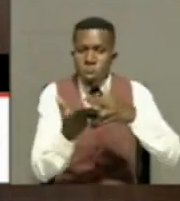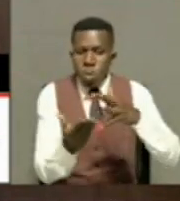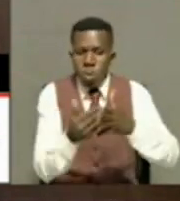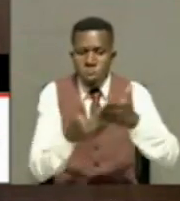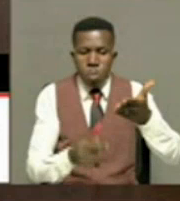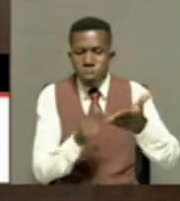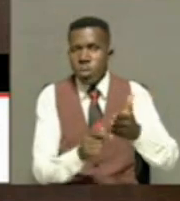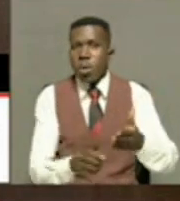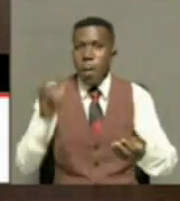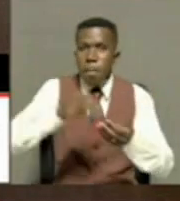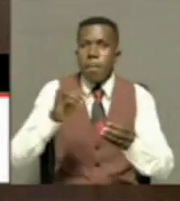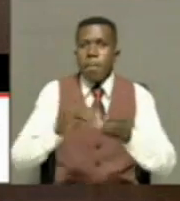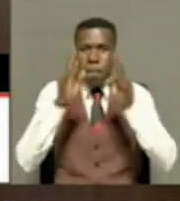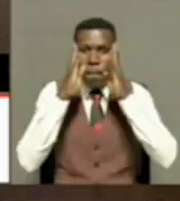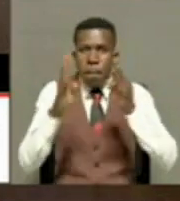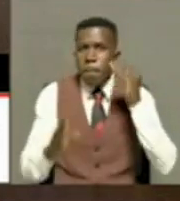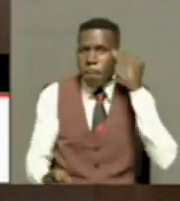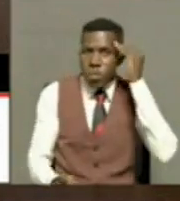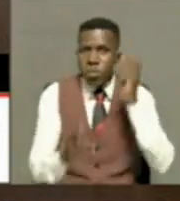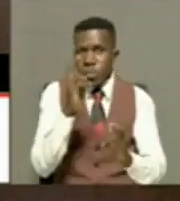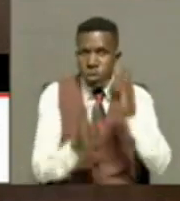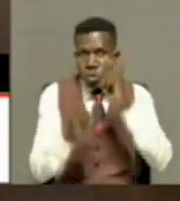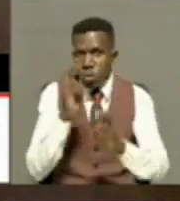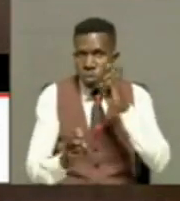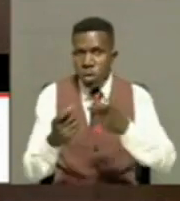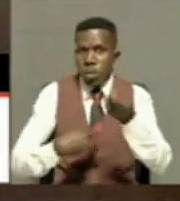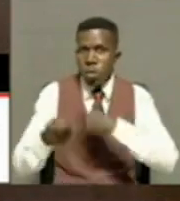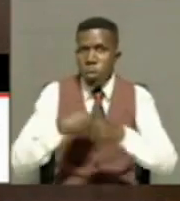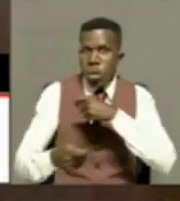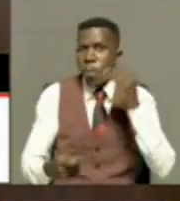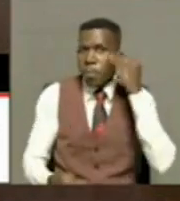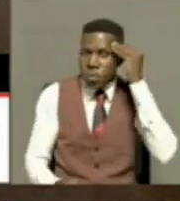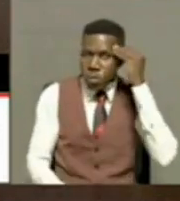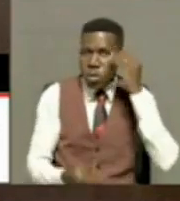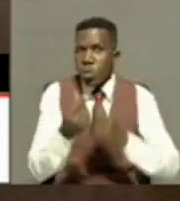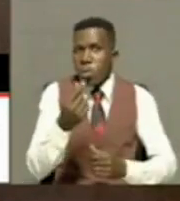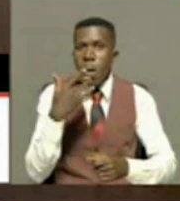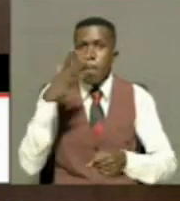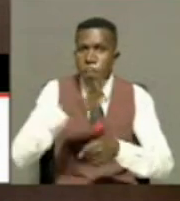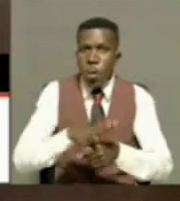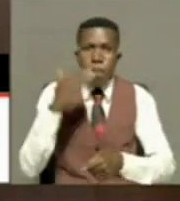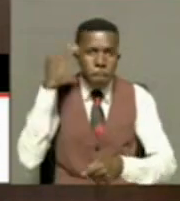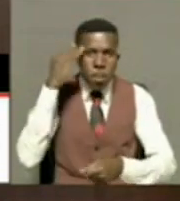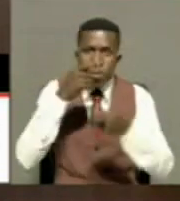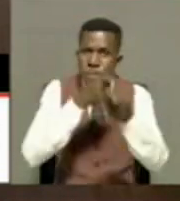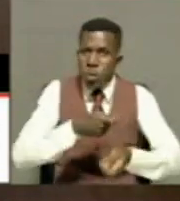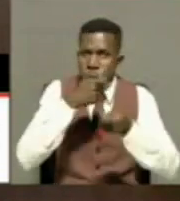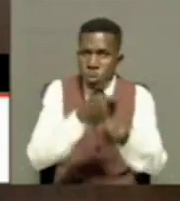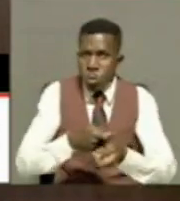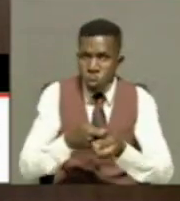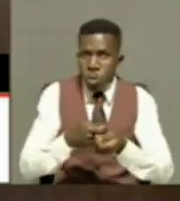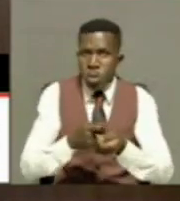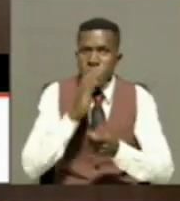Realce, importa ser dado ao Ministério da Indústria e Comércio, ao Ministério da Economia e Planeamento, também ao Ministério da Agricultura